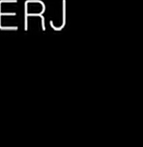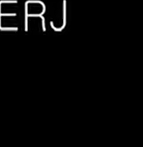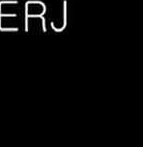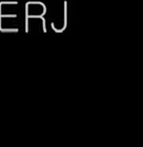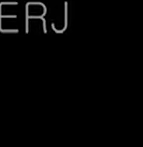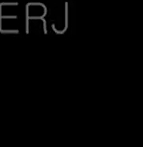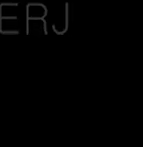Crianças